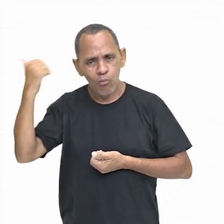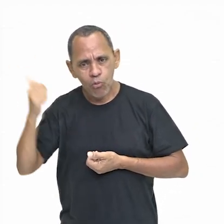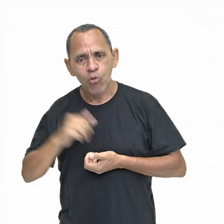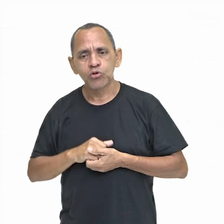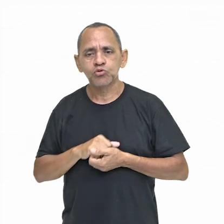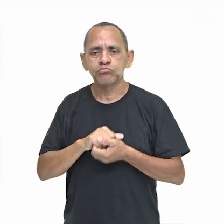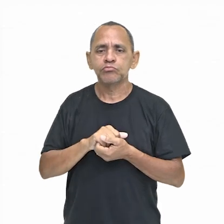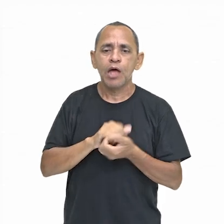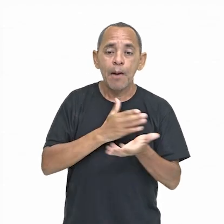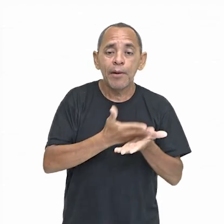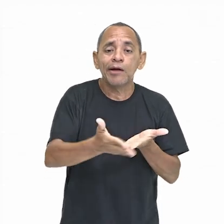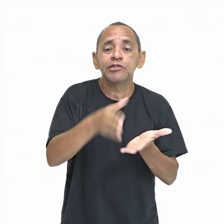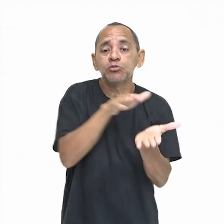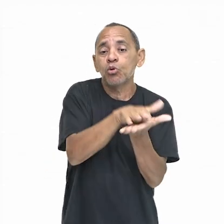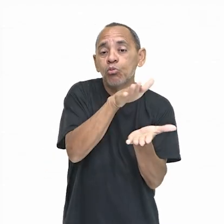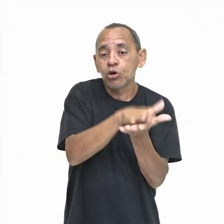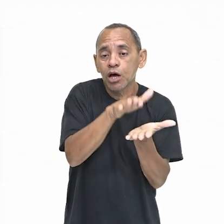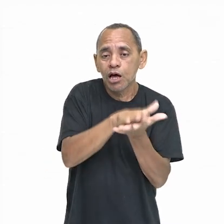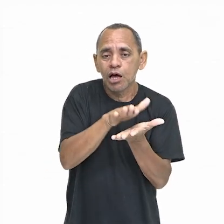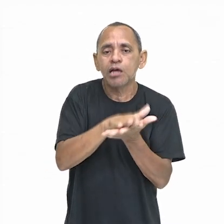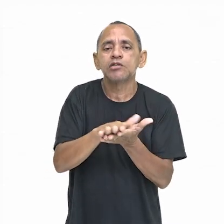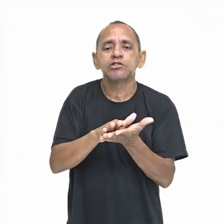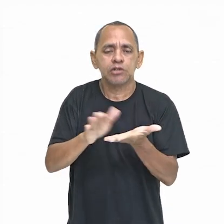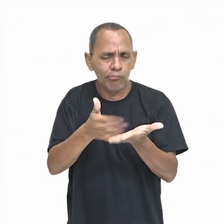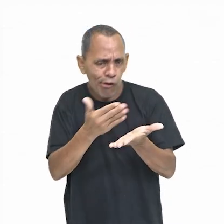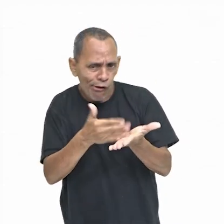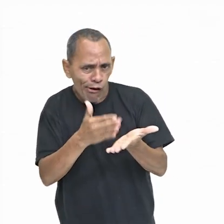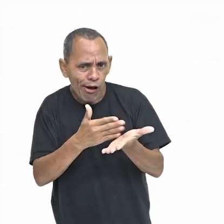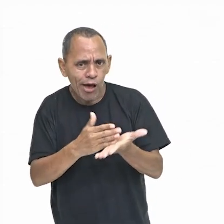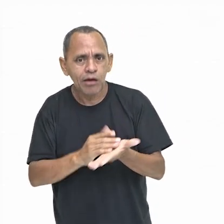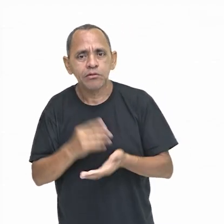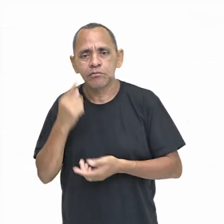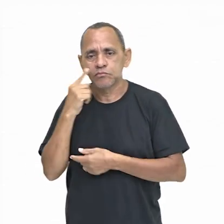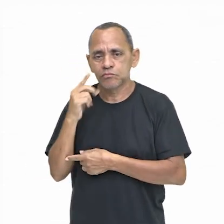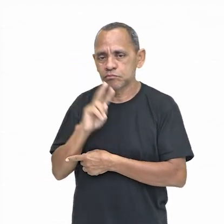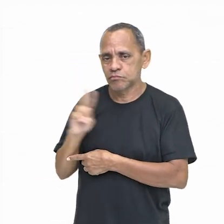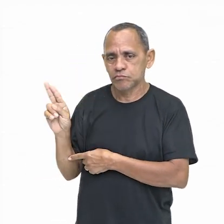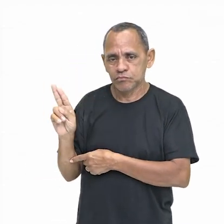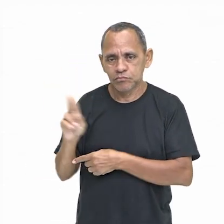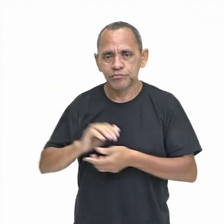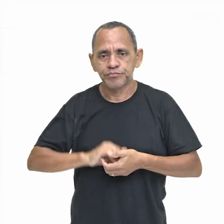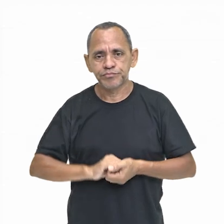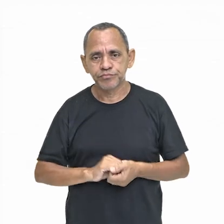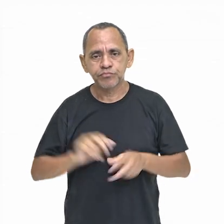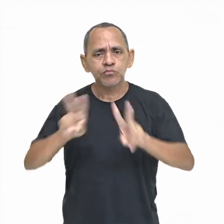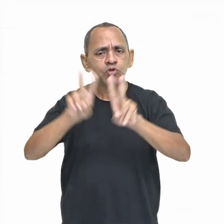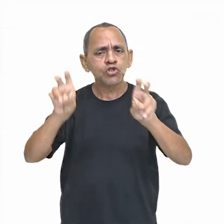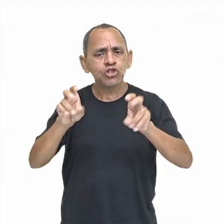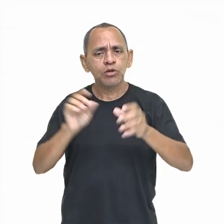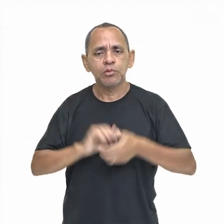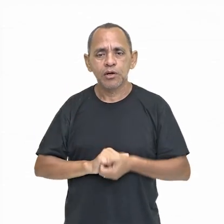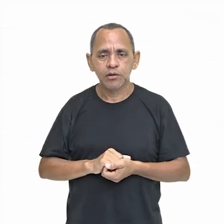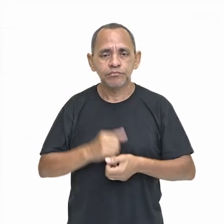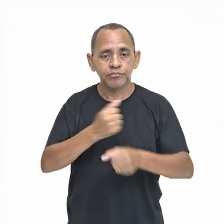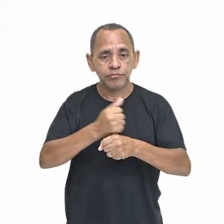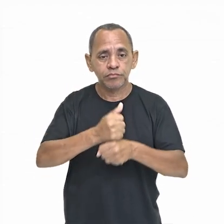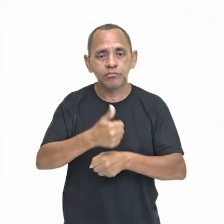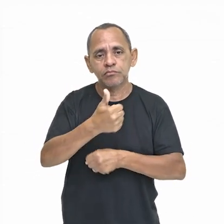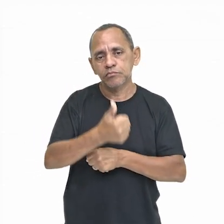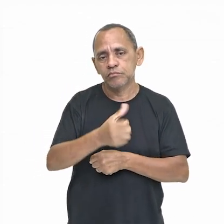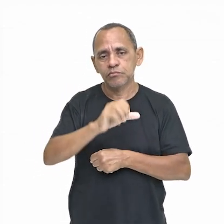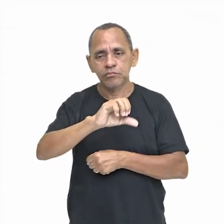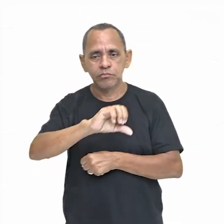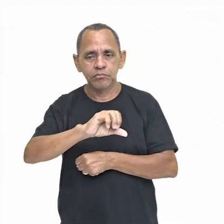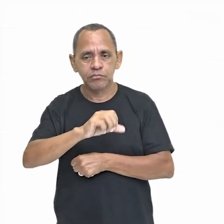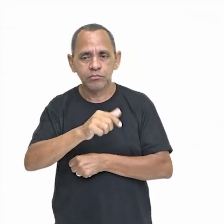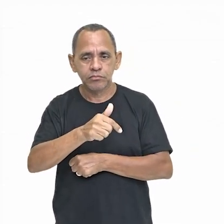publicação da obra História Social da Infância e da Família, em 1973, que é uma obra